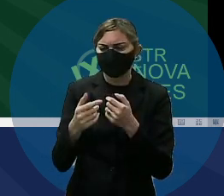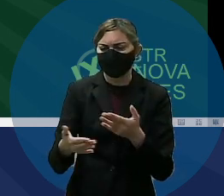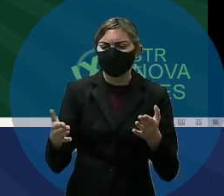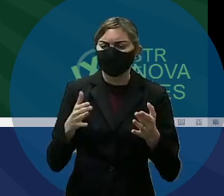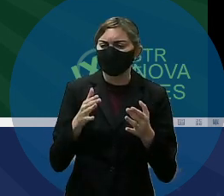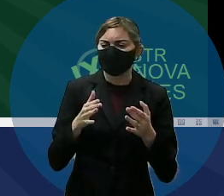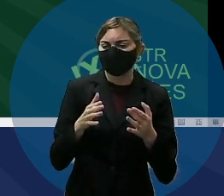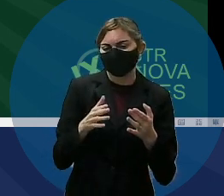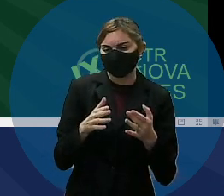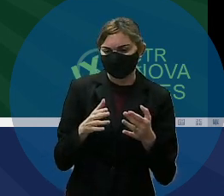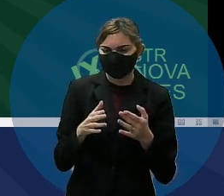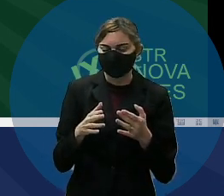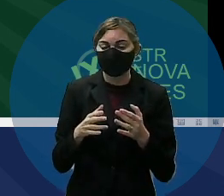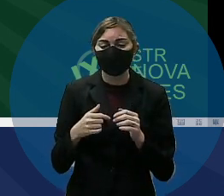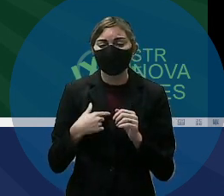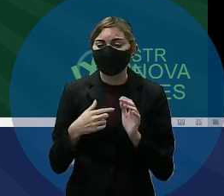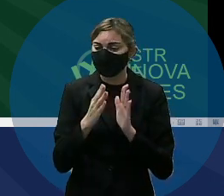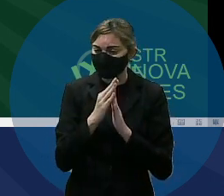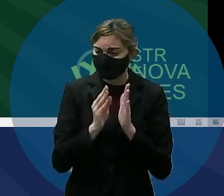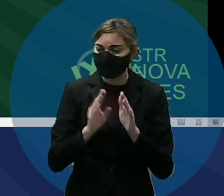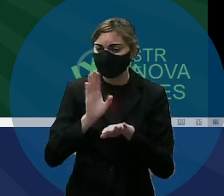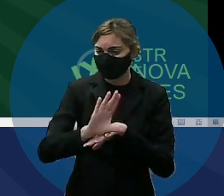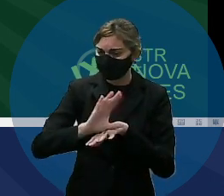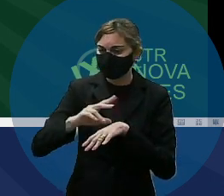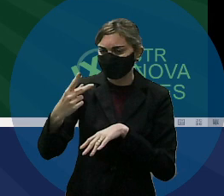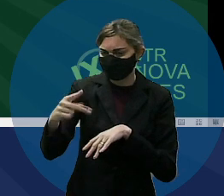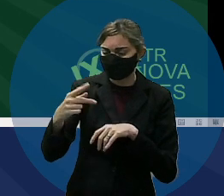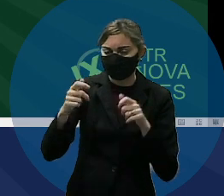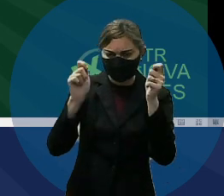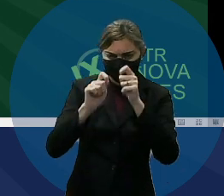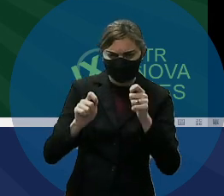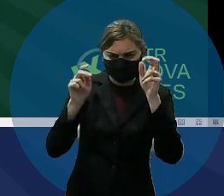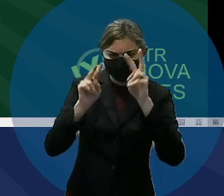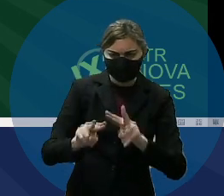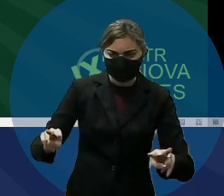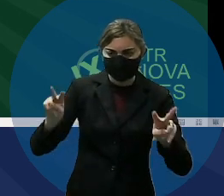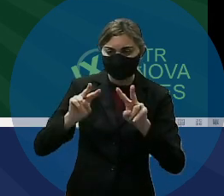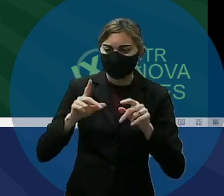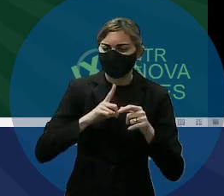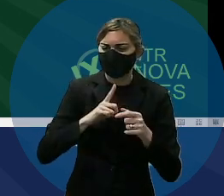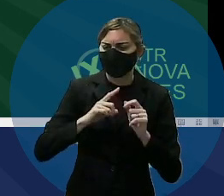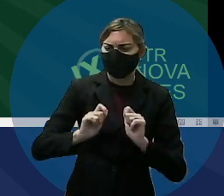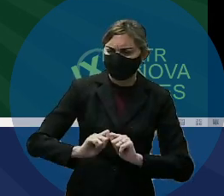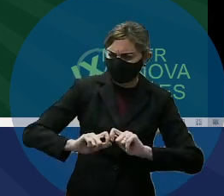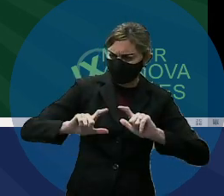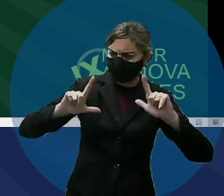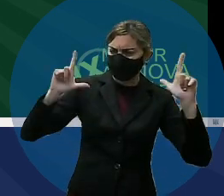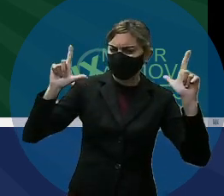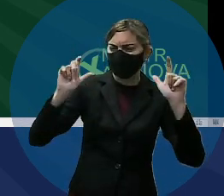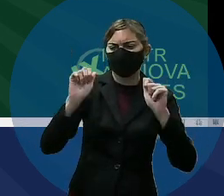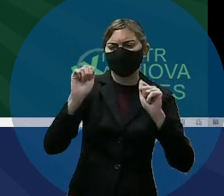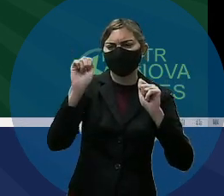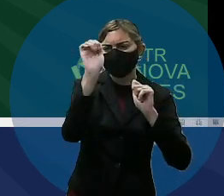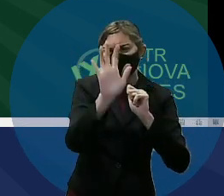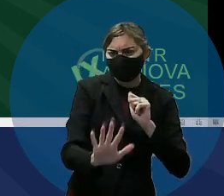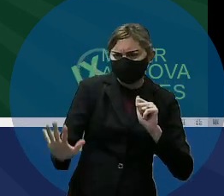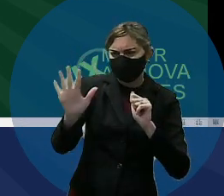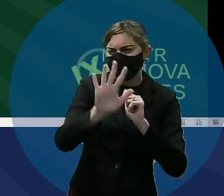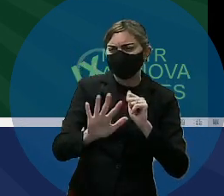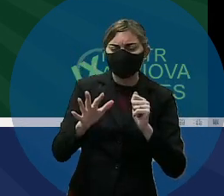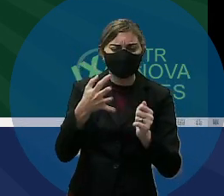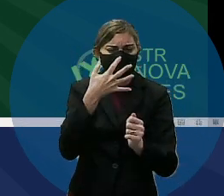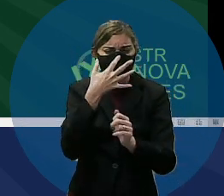agradável, baseado no curso deles de artes visuais, e veio telas, veio imagens surpreendentes, não